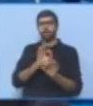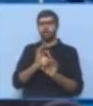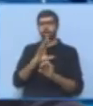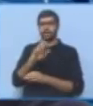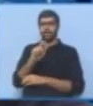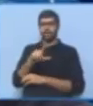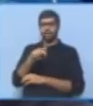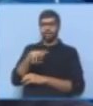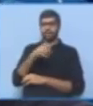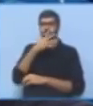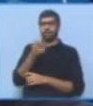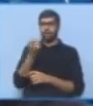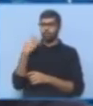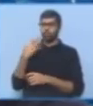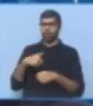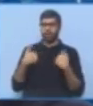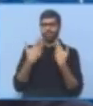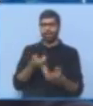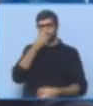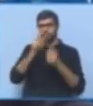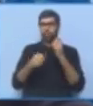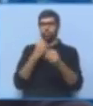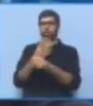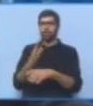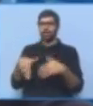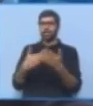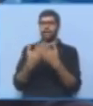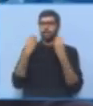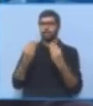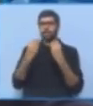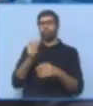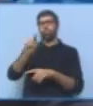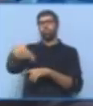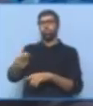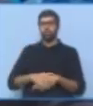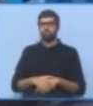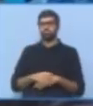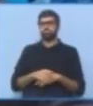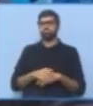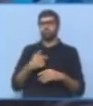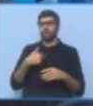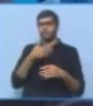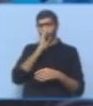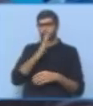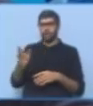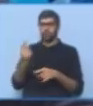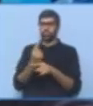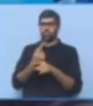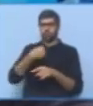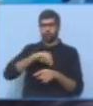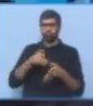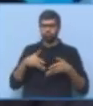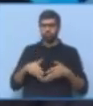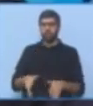Helena dizia há bocado. O entregar-se aos outros, o fazer o bem aos outros, o pôr em prática aquilo para que tendencialmente nascemos, para